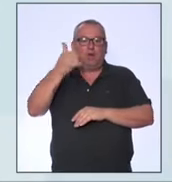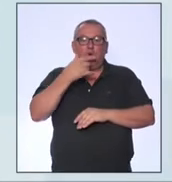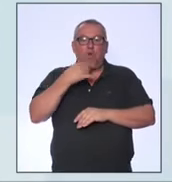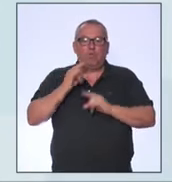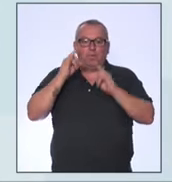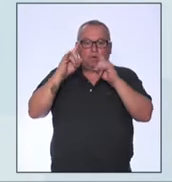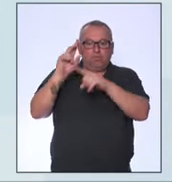do seu prédio.